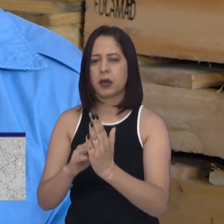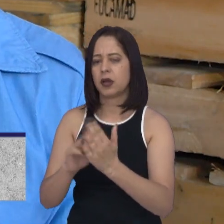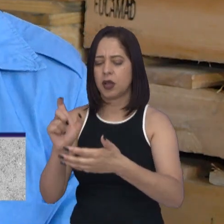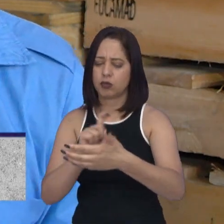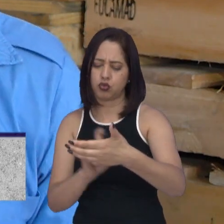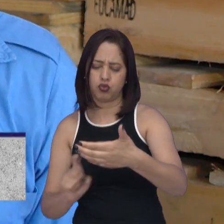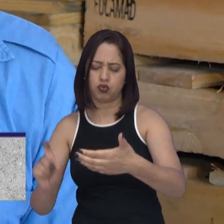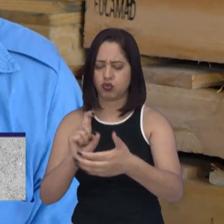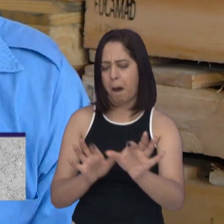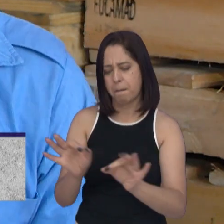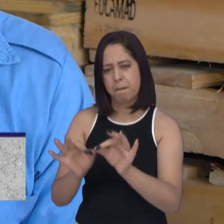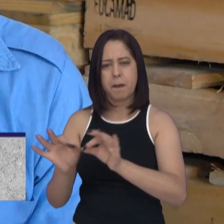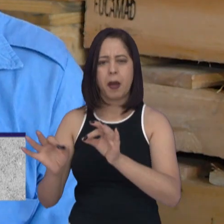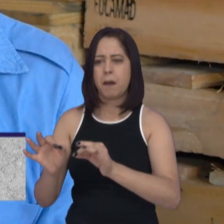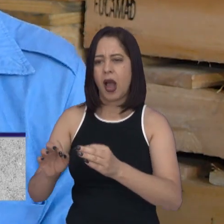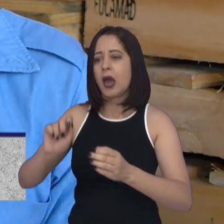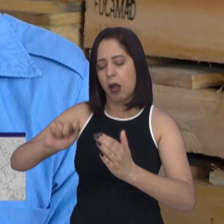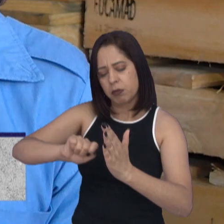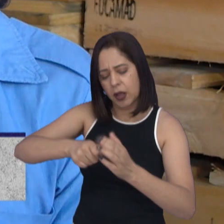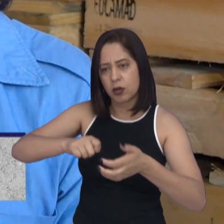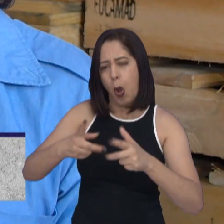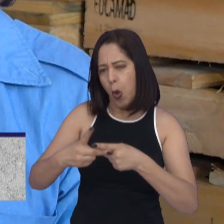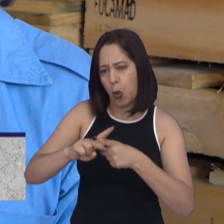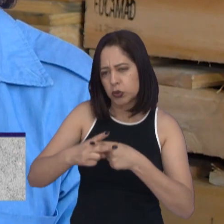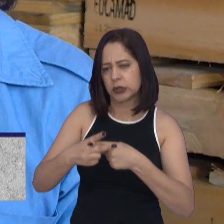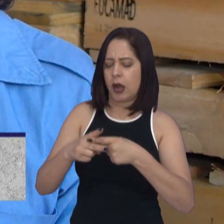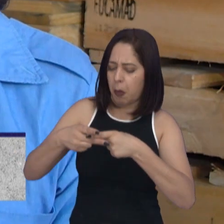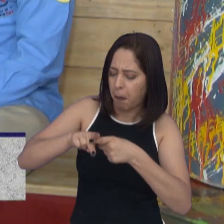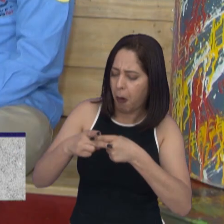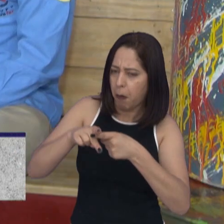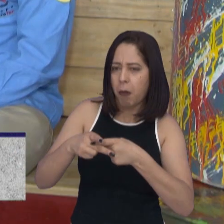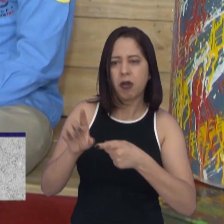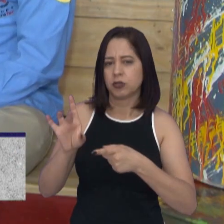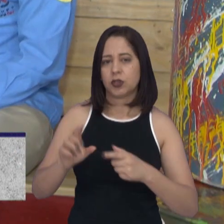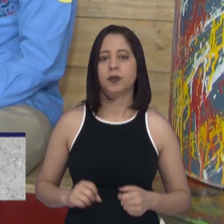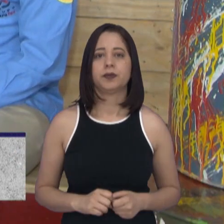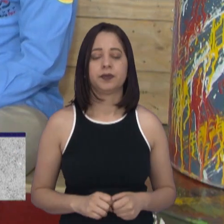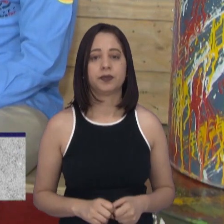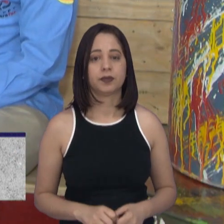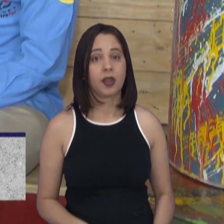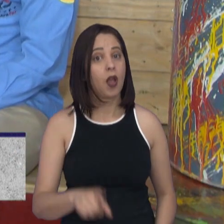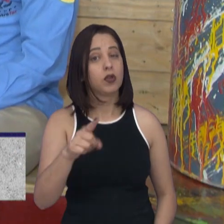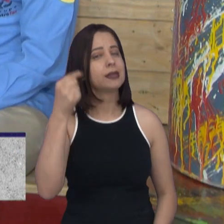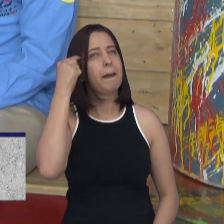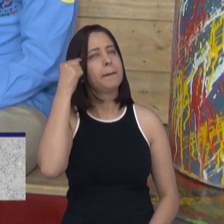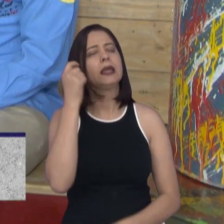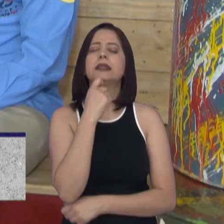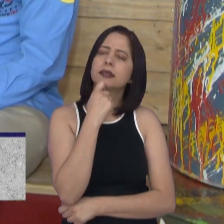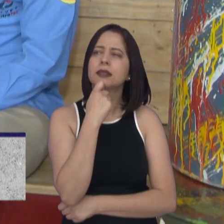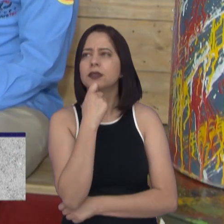mesmo, uma preparação, apertar um parafuso, algo nesse sentido. Bom, Você aí em casa deve estar se perguntando,